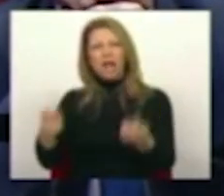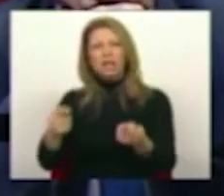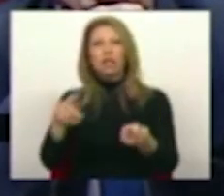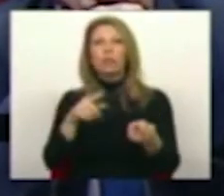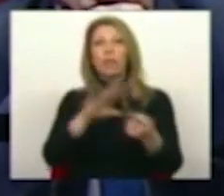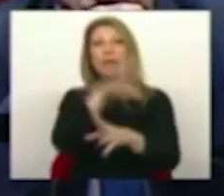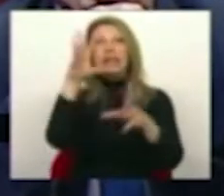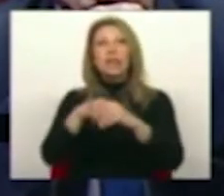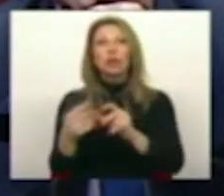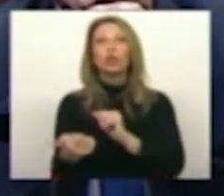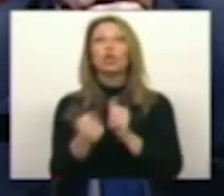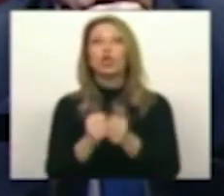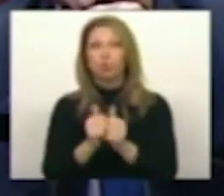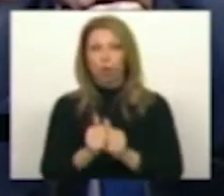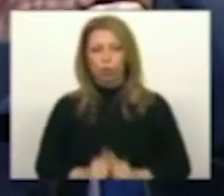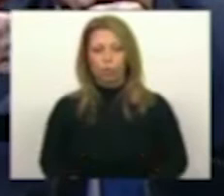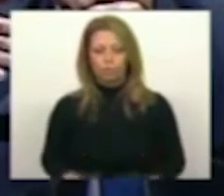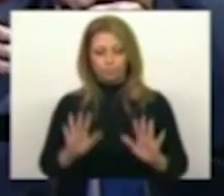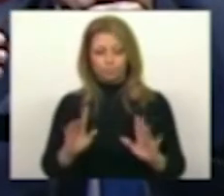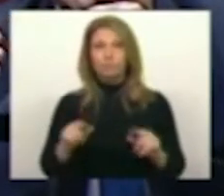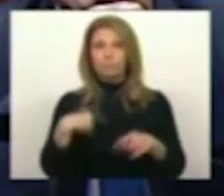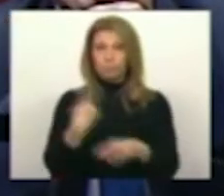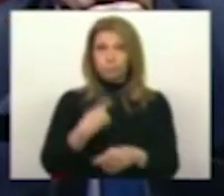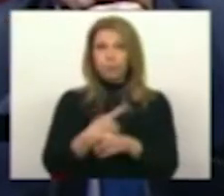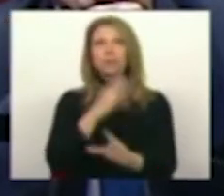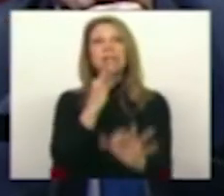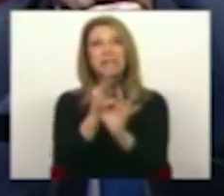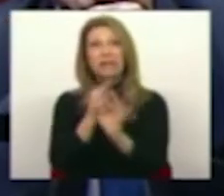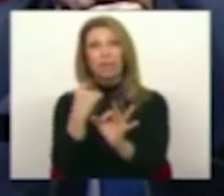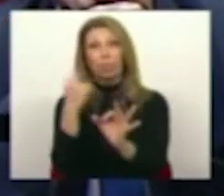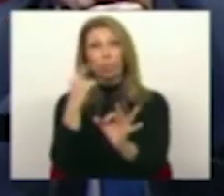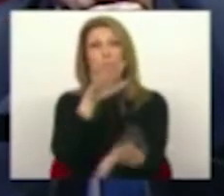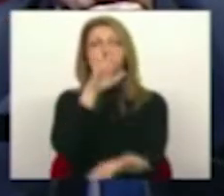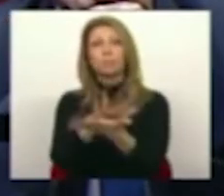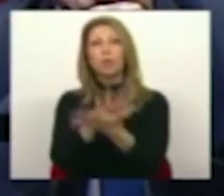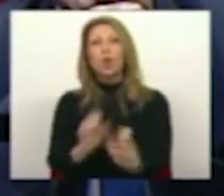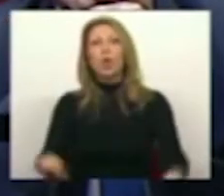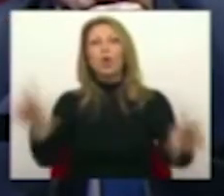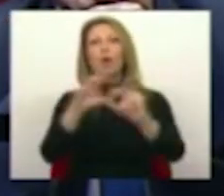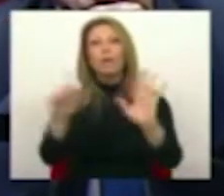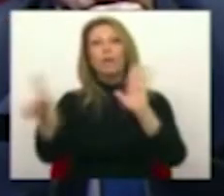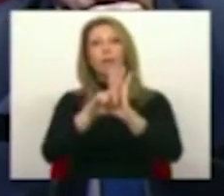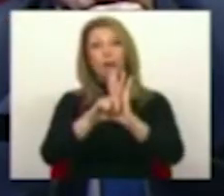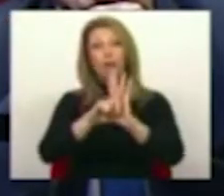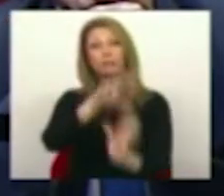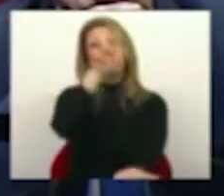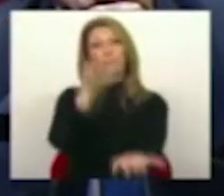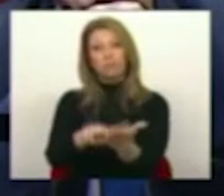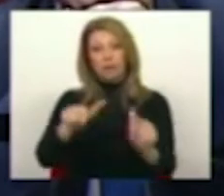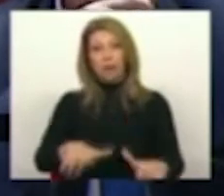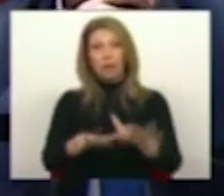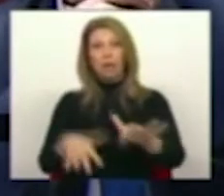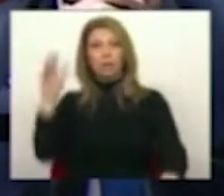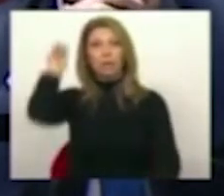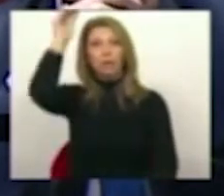desportiva. Ainda em setembro, foi publicada uma nova legislação, aprovada nesta Assembleia